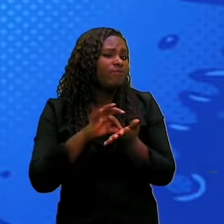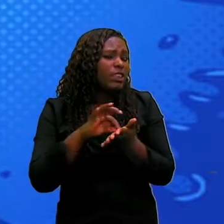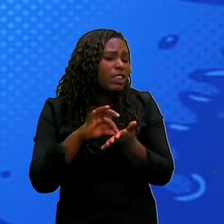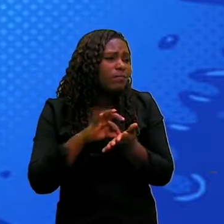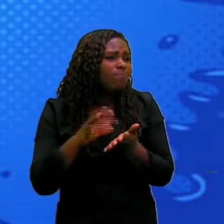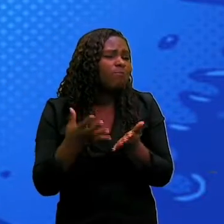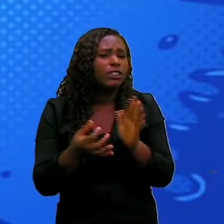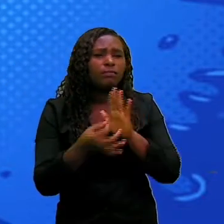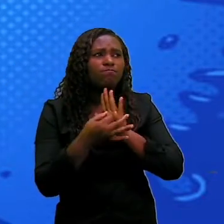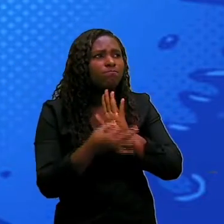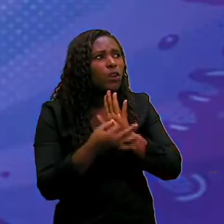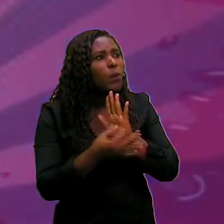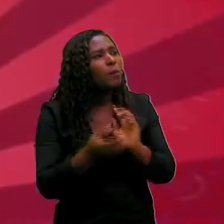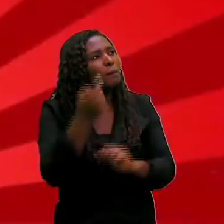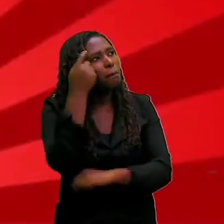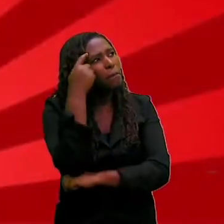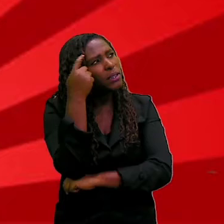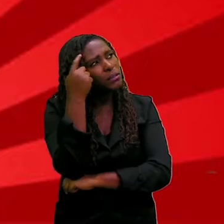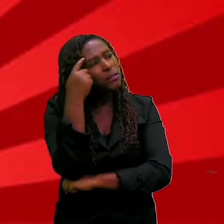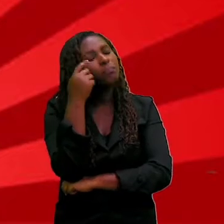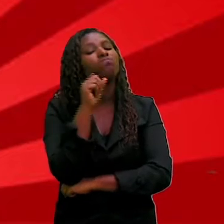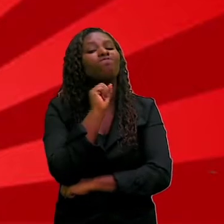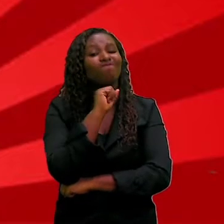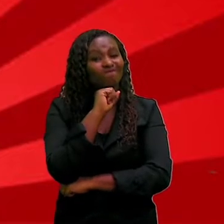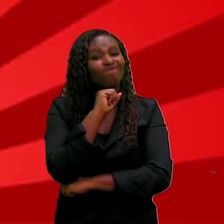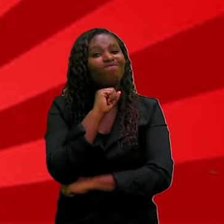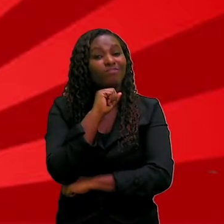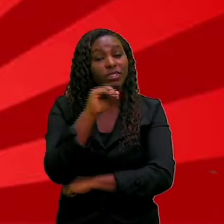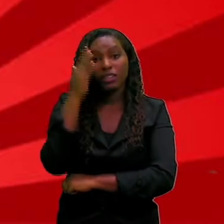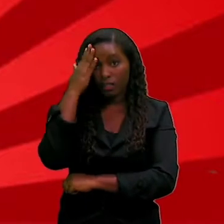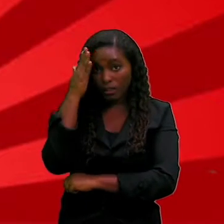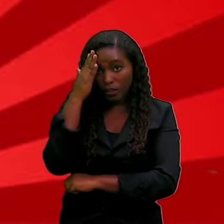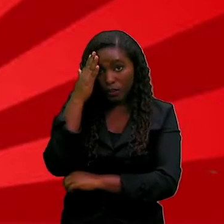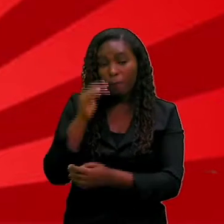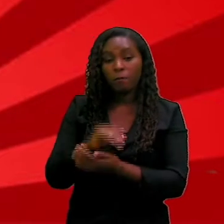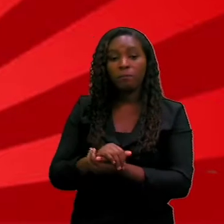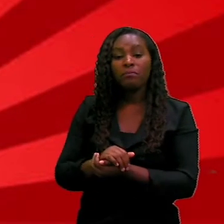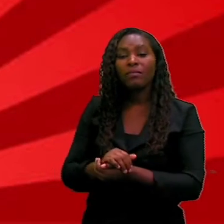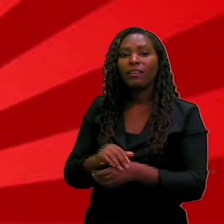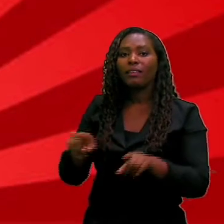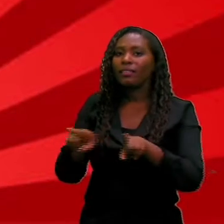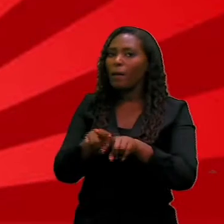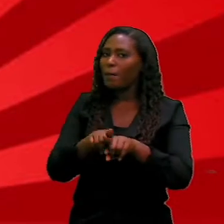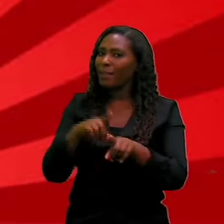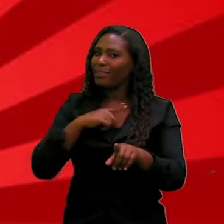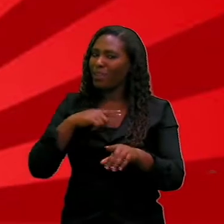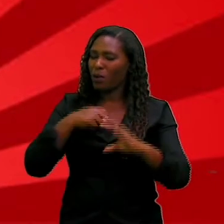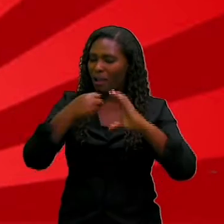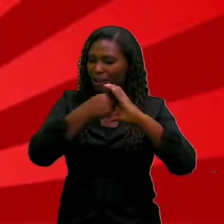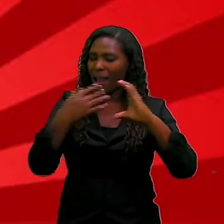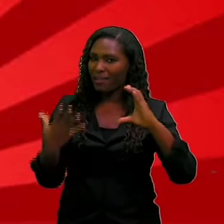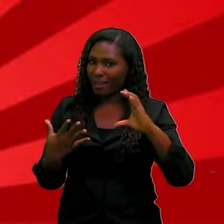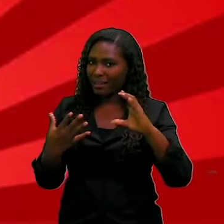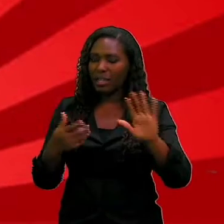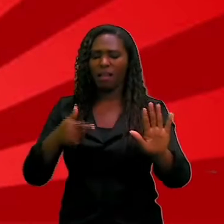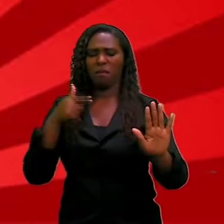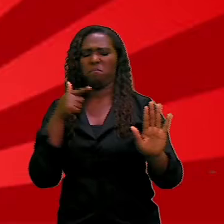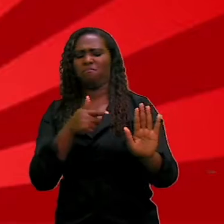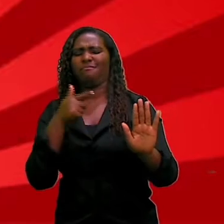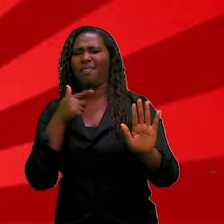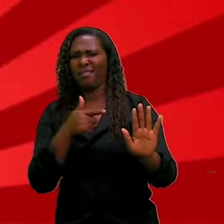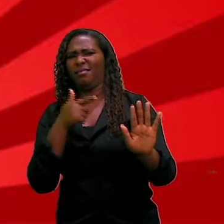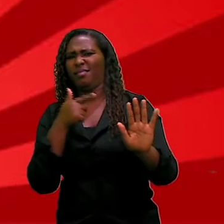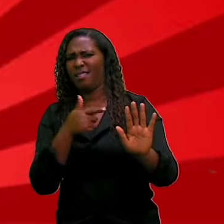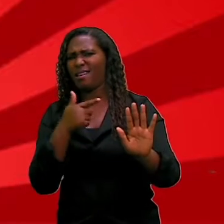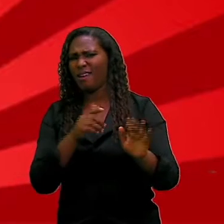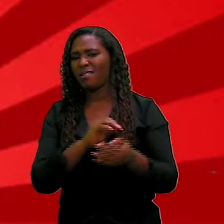momento, certo? Nós temos como característica também, na charge, a ironia, que é o quê? Um recurso aí muito